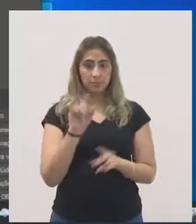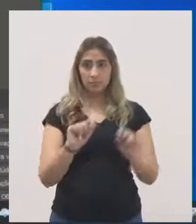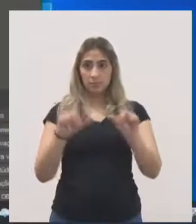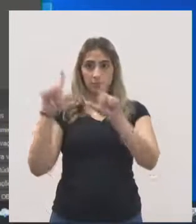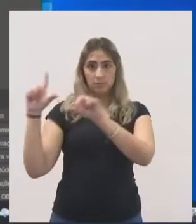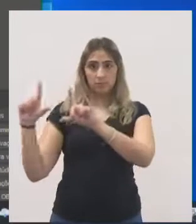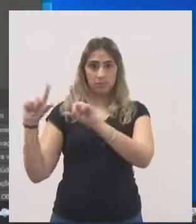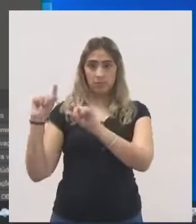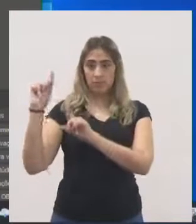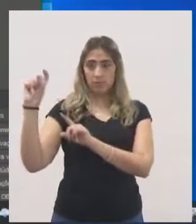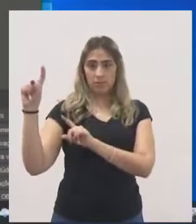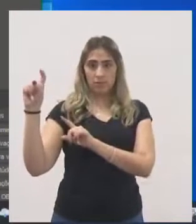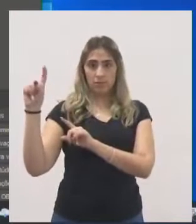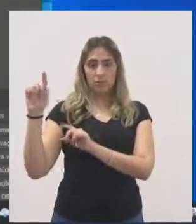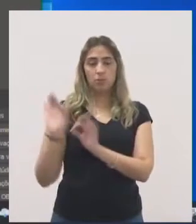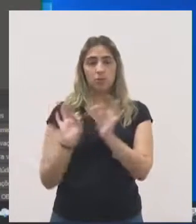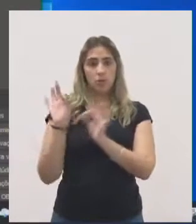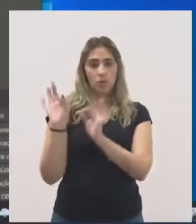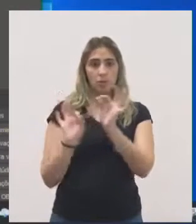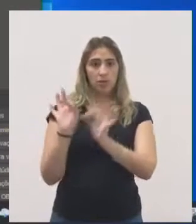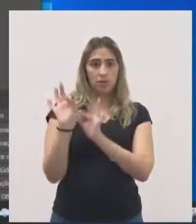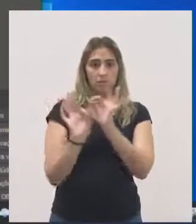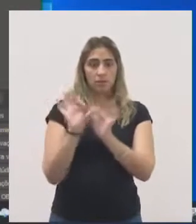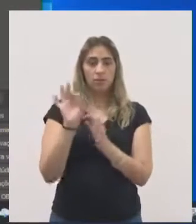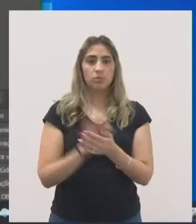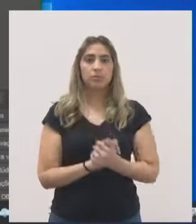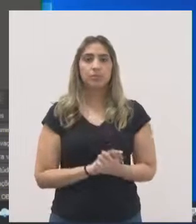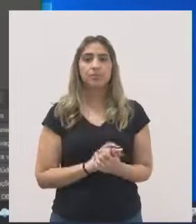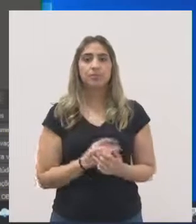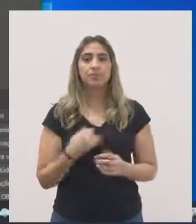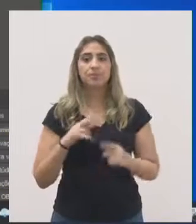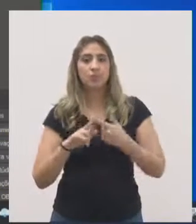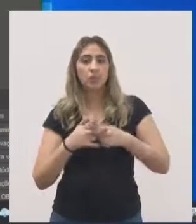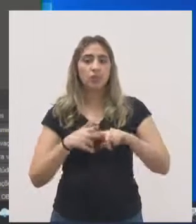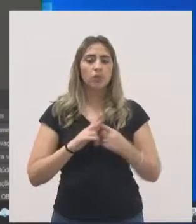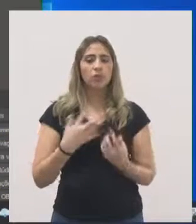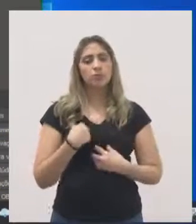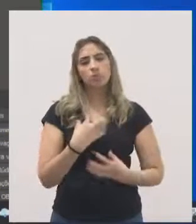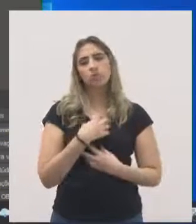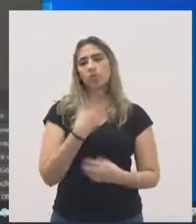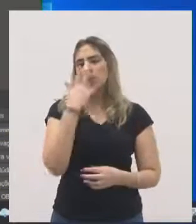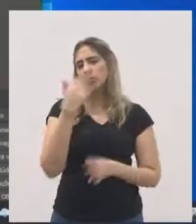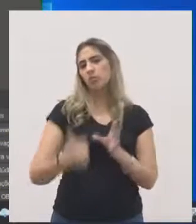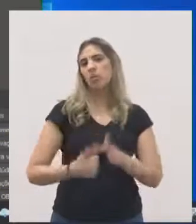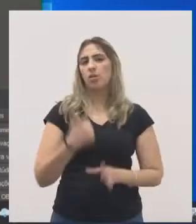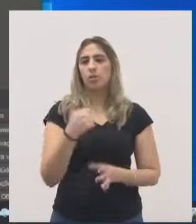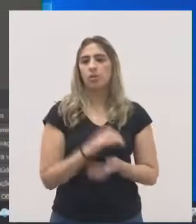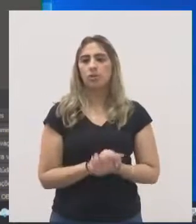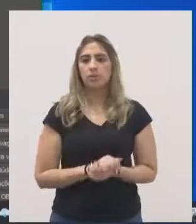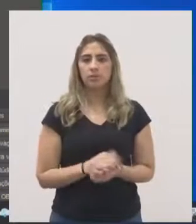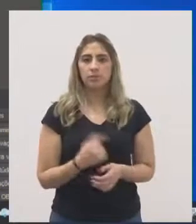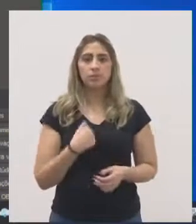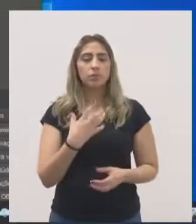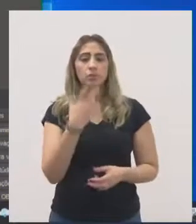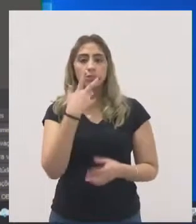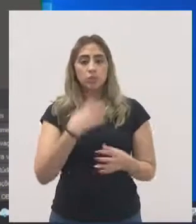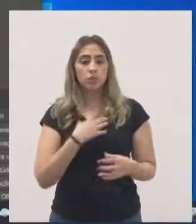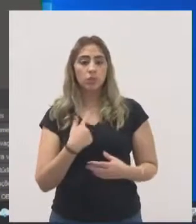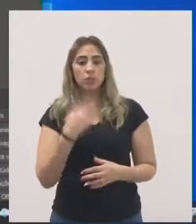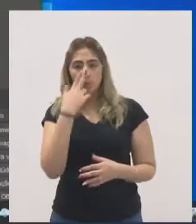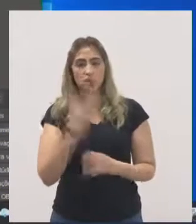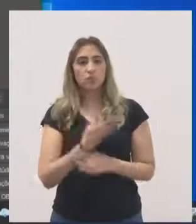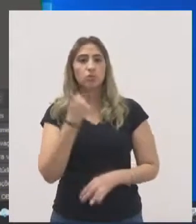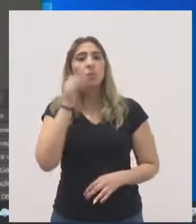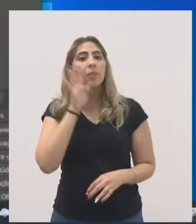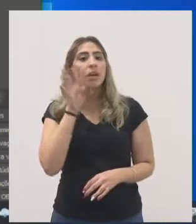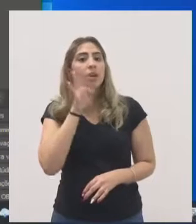venho redimensionando. Eu venho configurando aqui do jeito que eu acho melhor e do jeito que eu acho bacana e